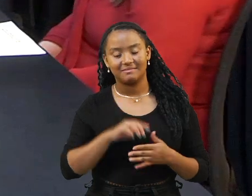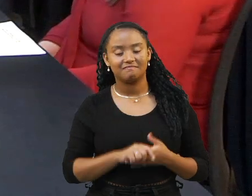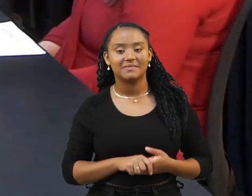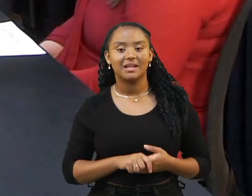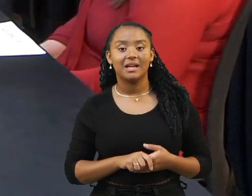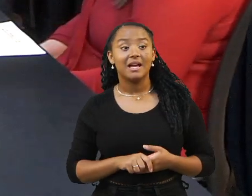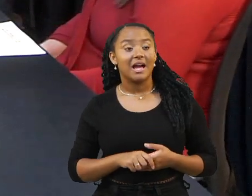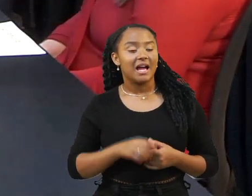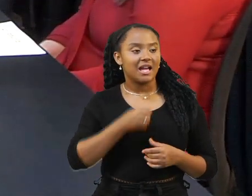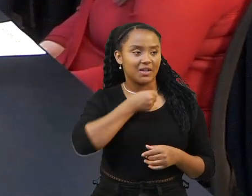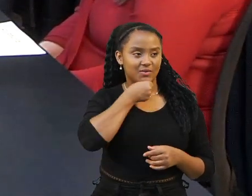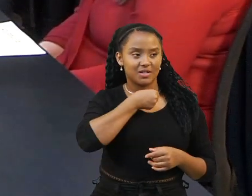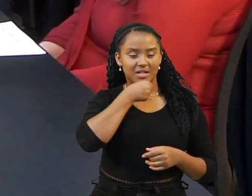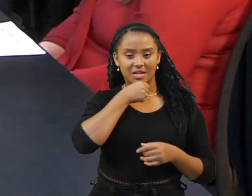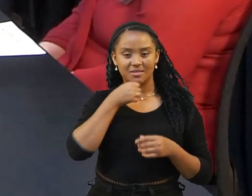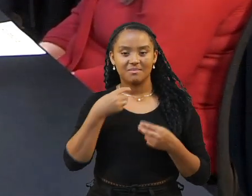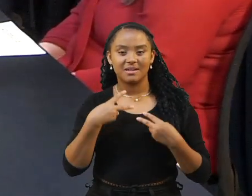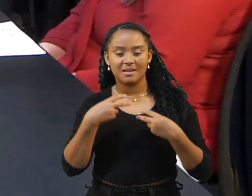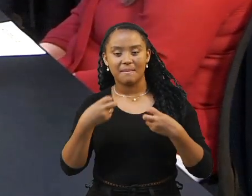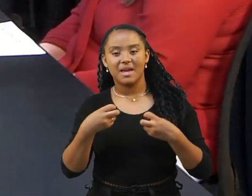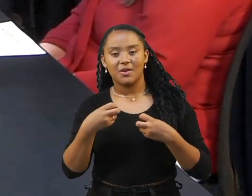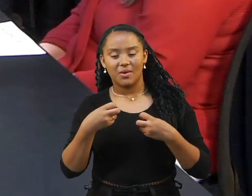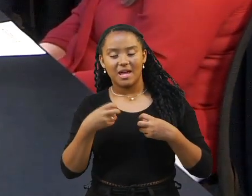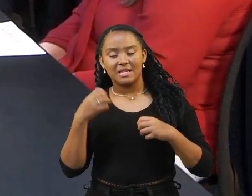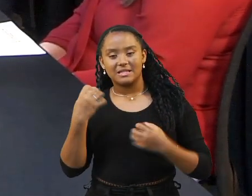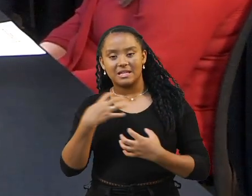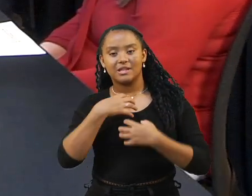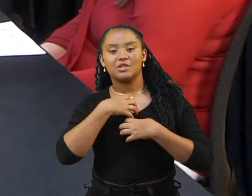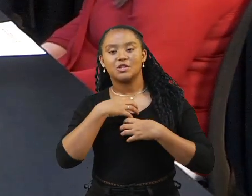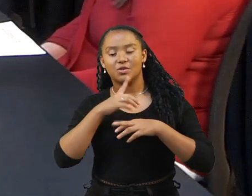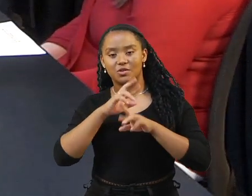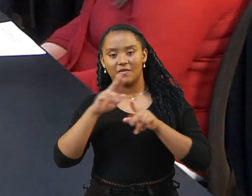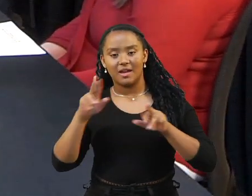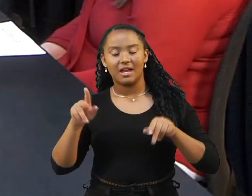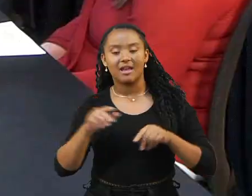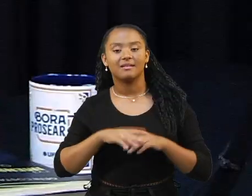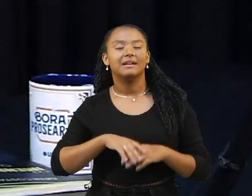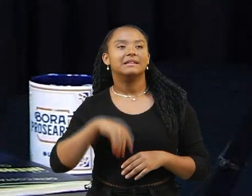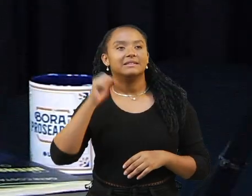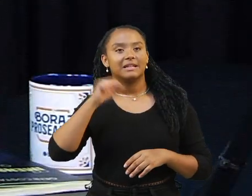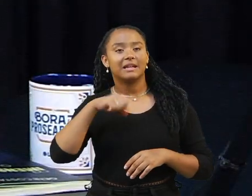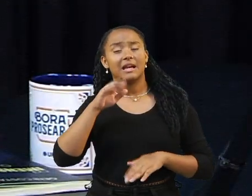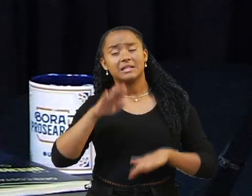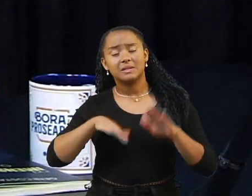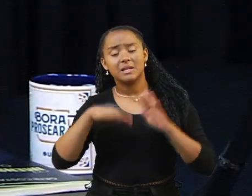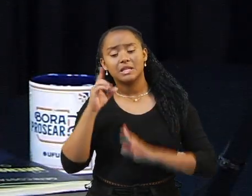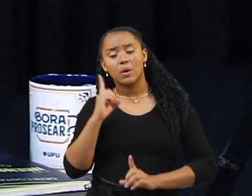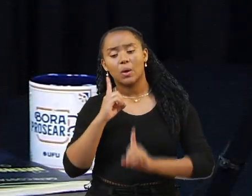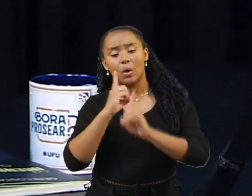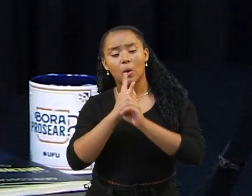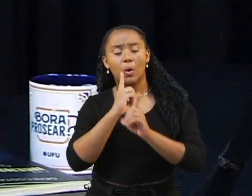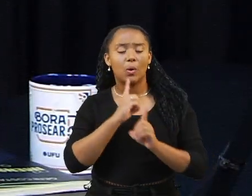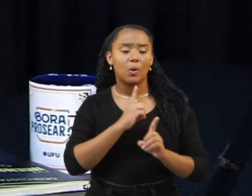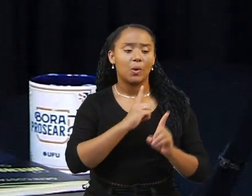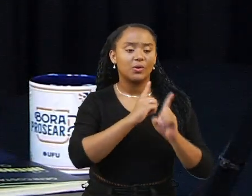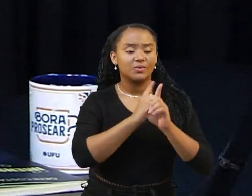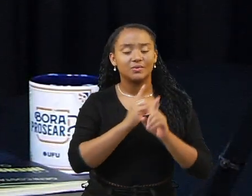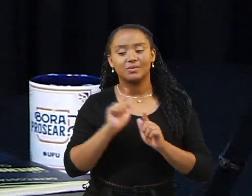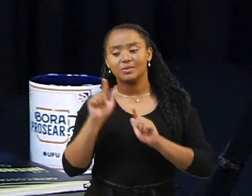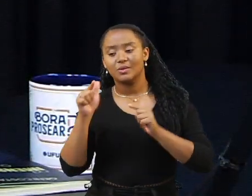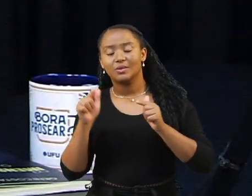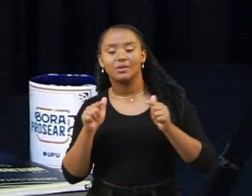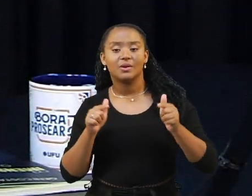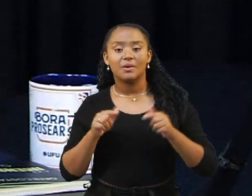muito, né? Às vezes eu encontro um ali, outro ali, ou quem escreve para mim no Instagram. Ai, professor, eu